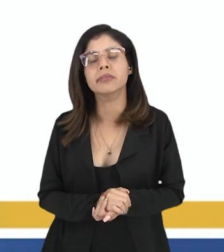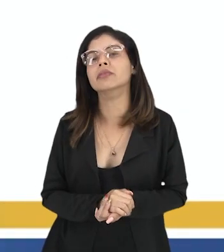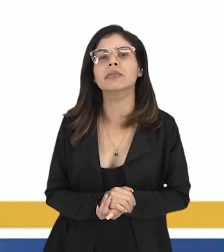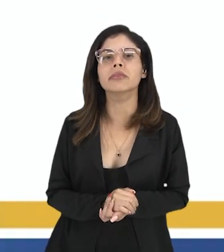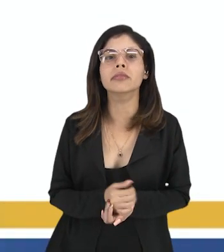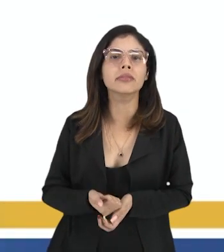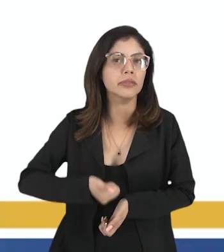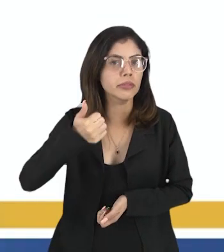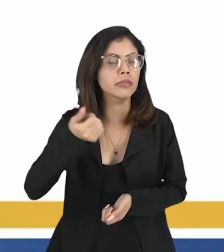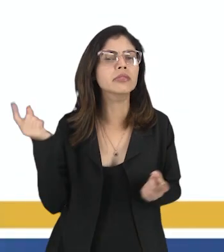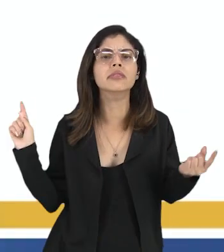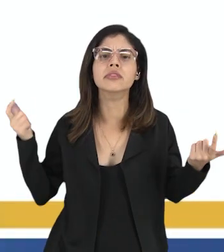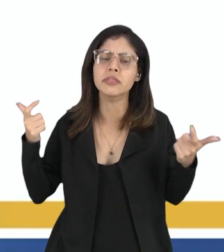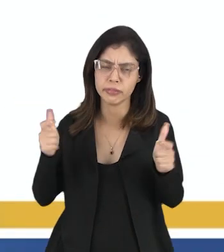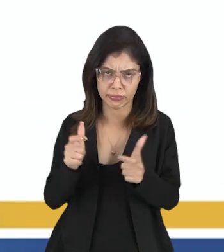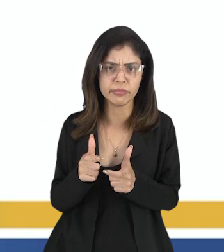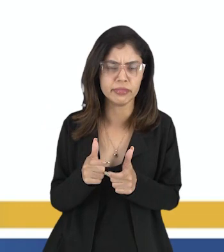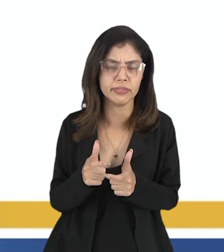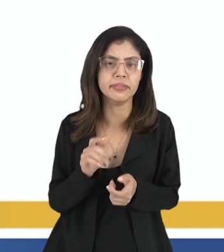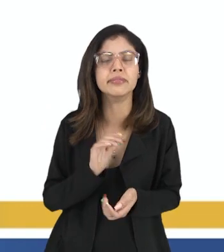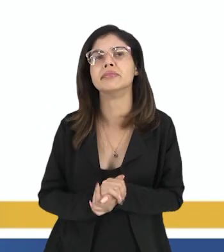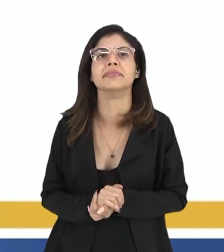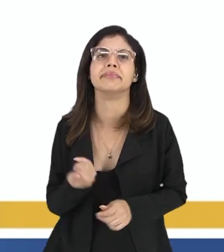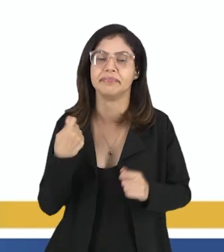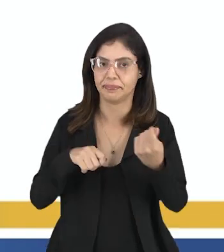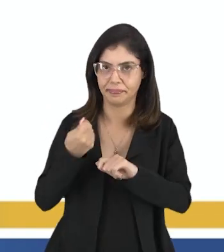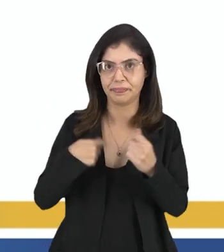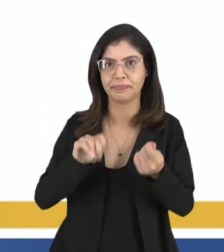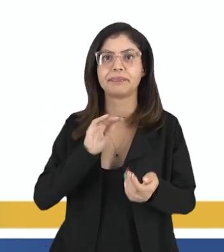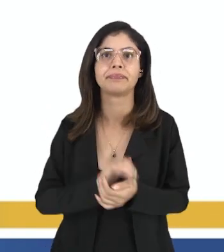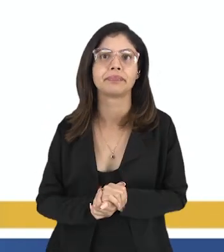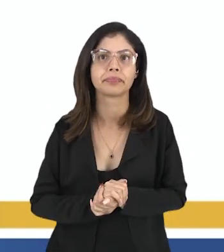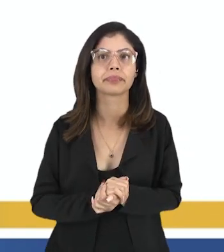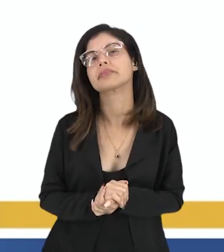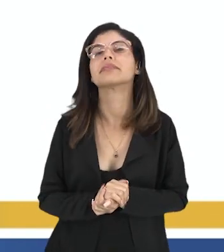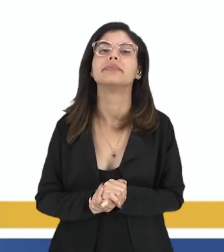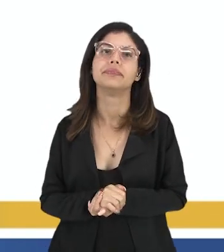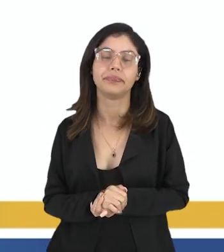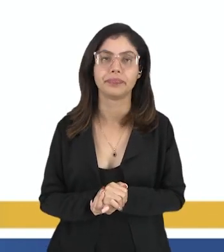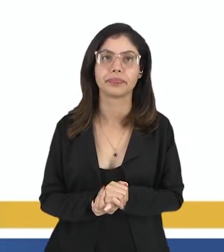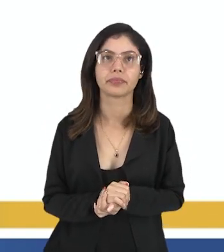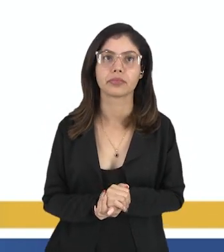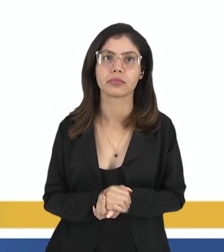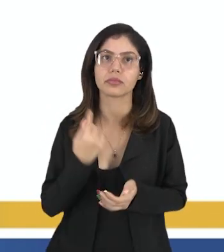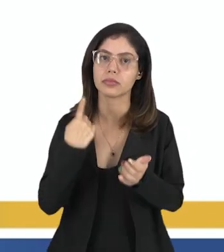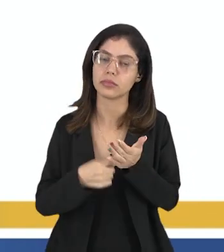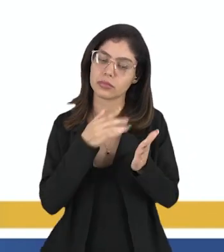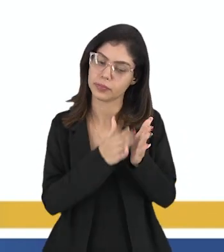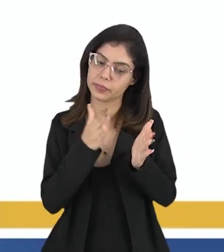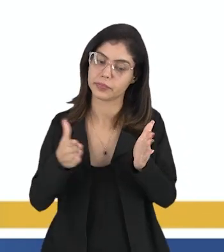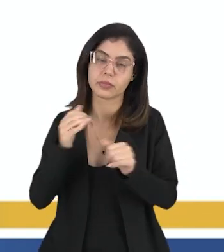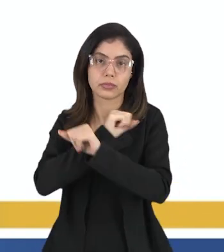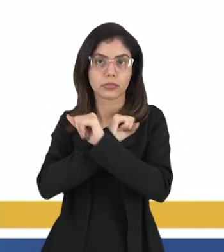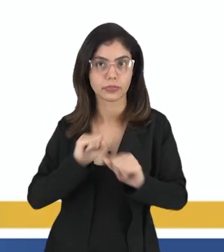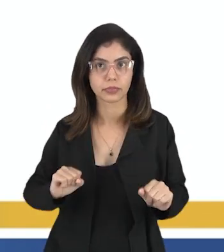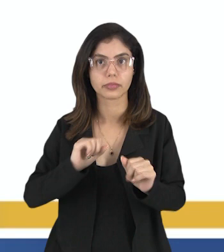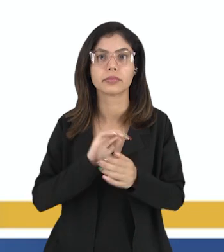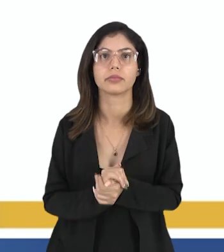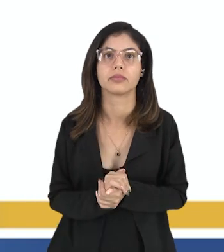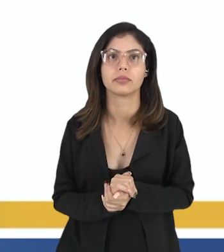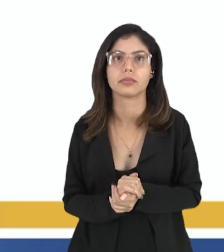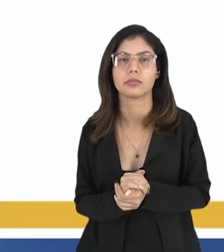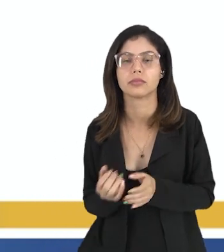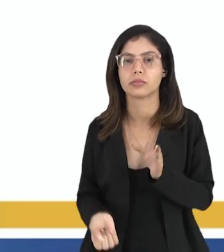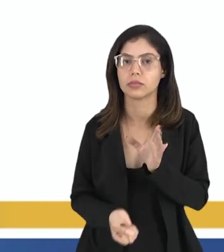que visam diminuir as disparidades econômicas, sociais e educacionais, né, por conta desse passado de escravidão, né.